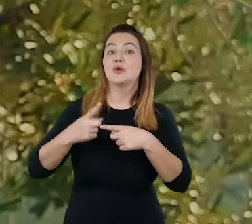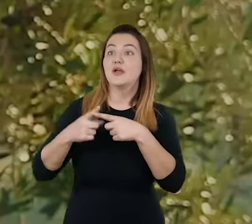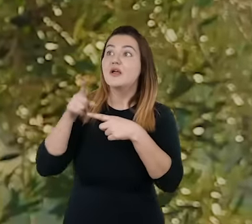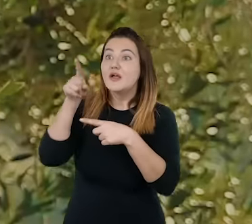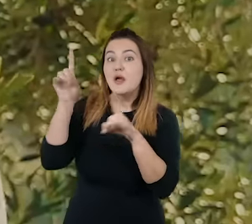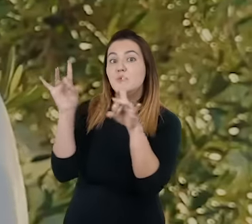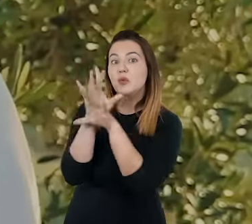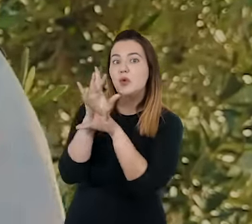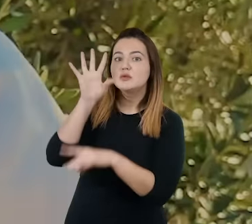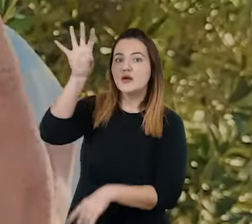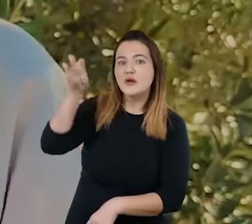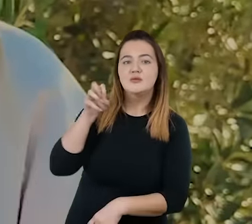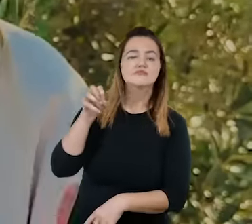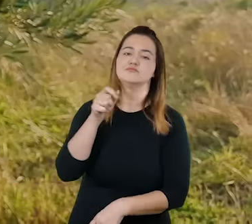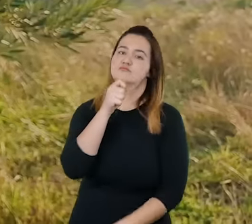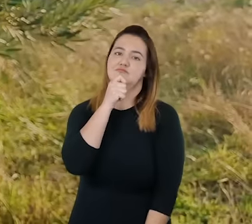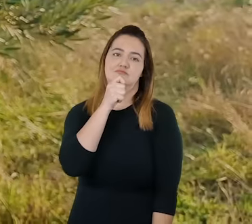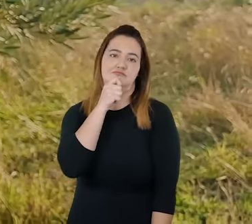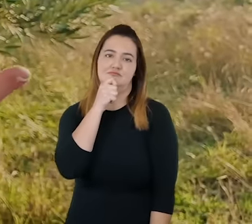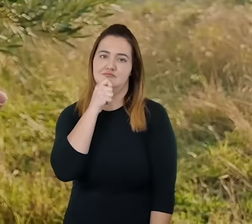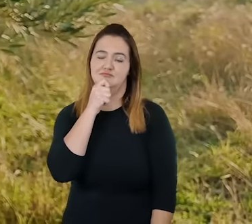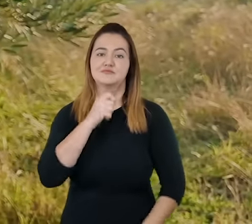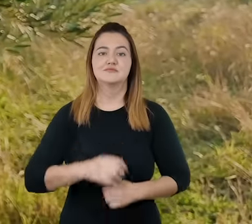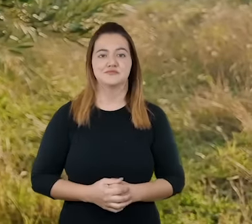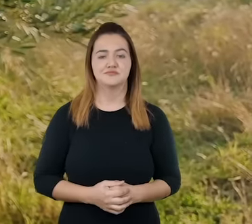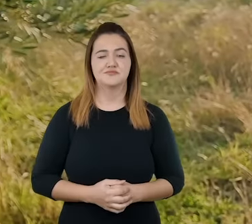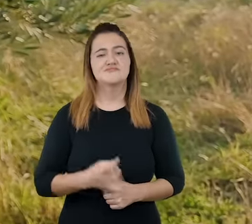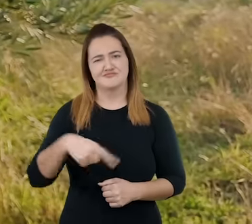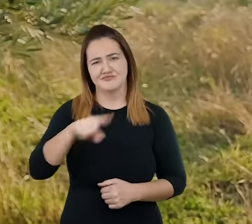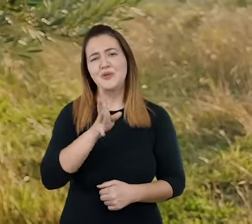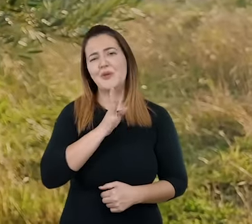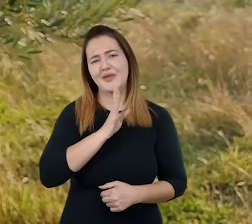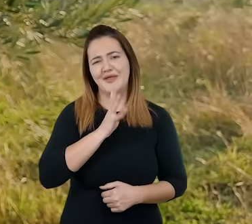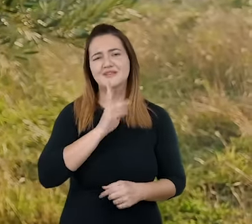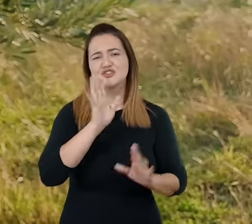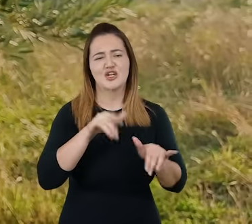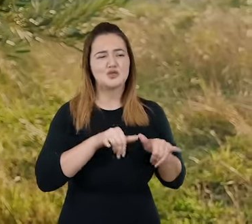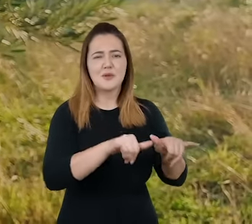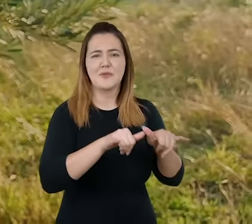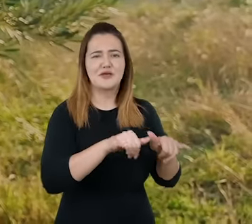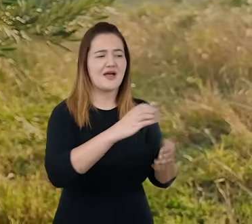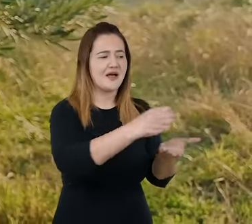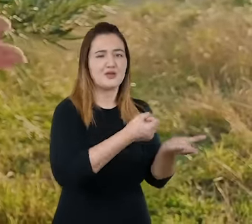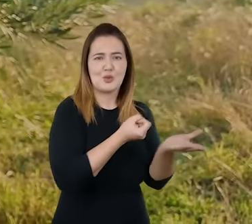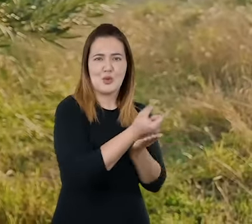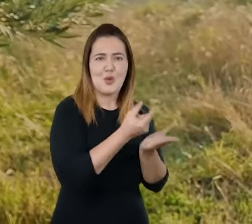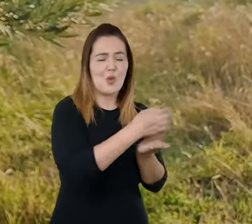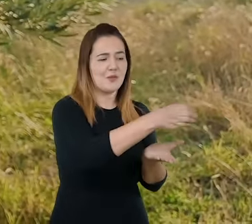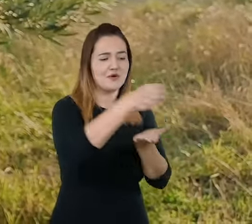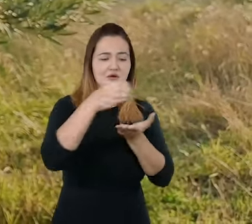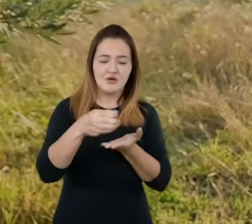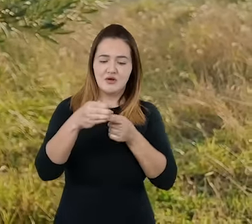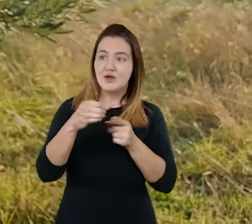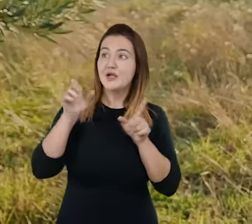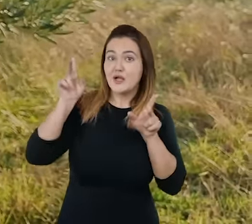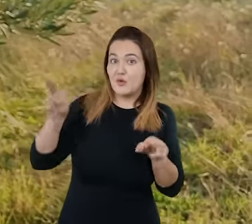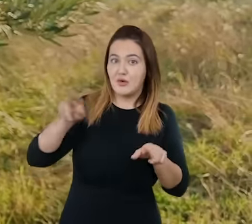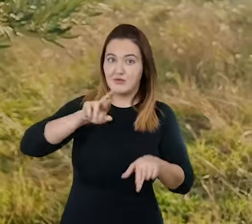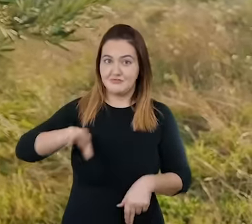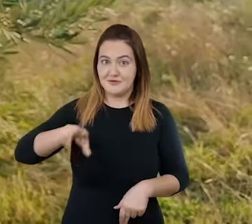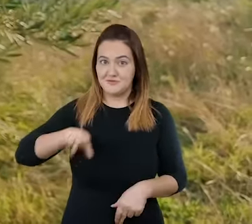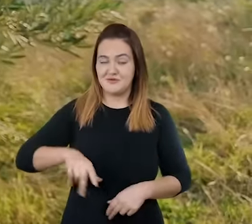ainda não está pronta para ser consumida como azeitona, como a gente conhece, que vende no supermercado. Existe um processo para isso. Mas